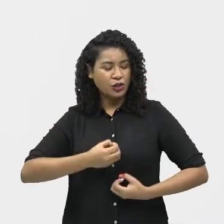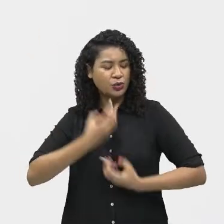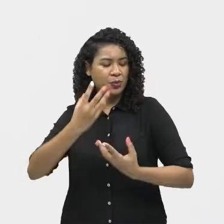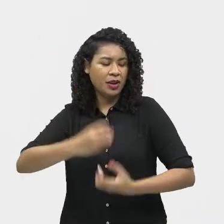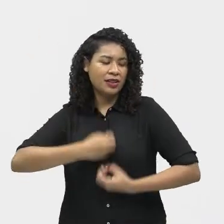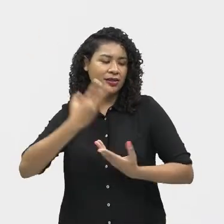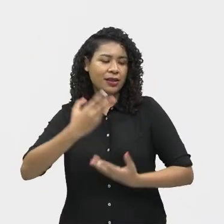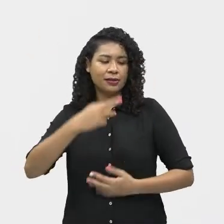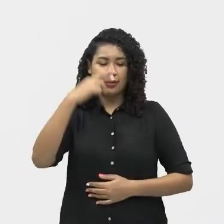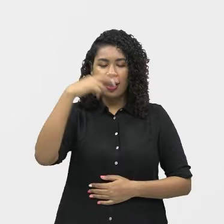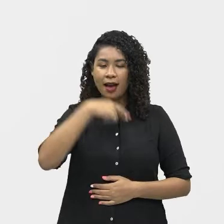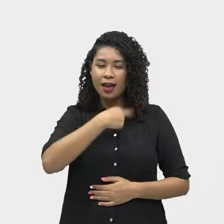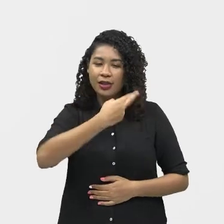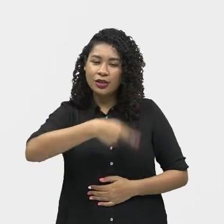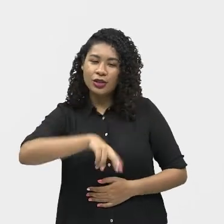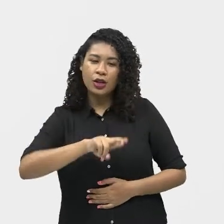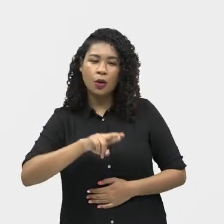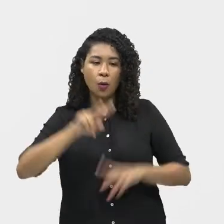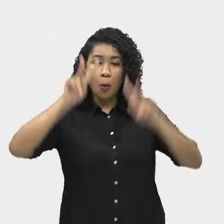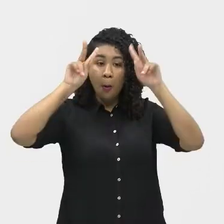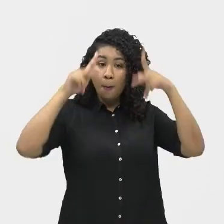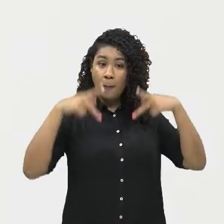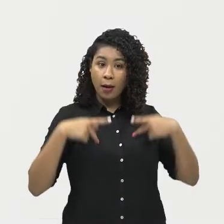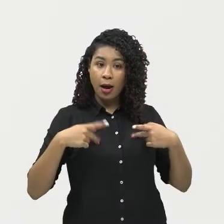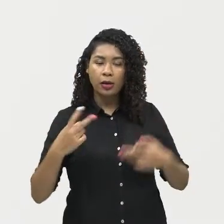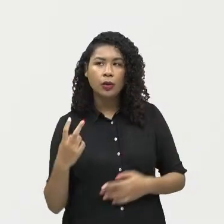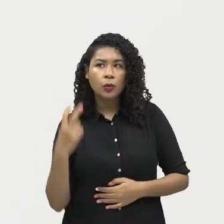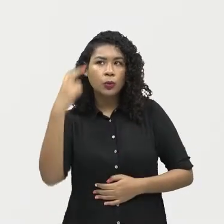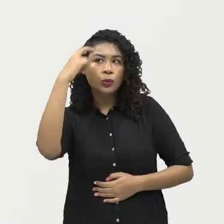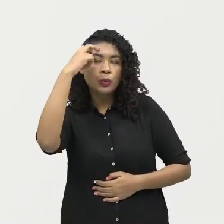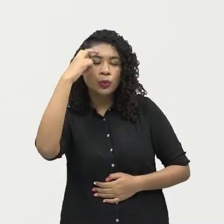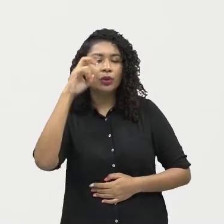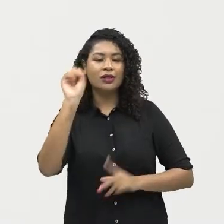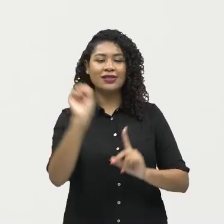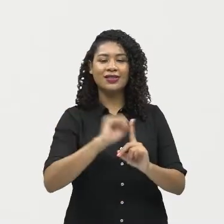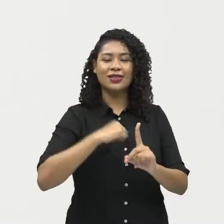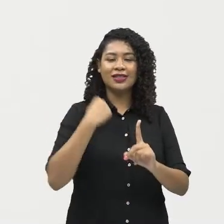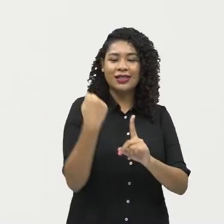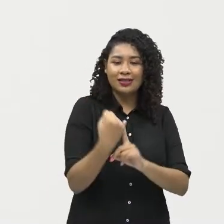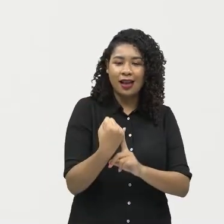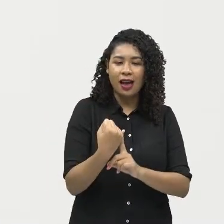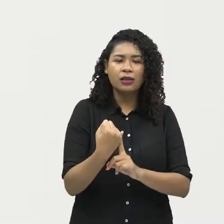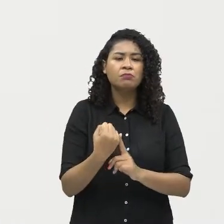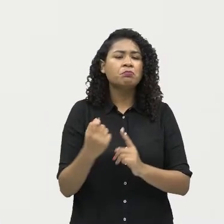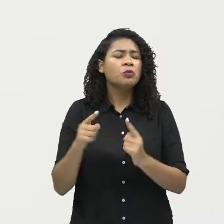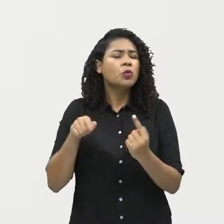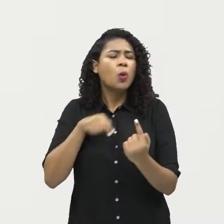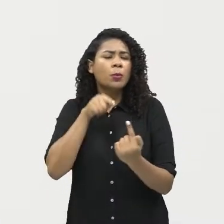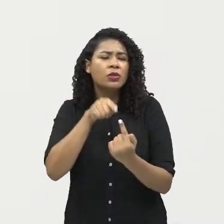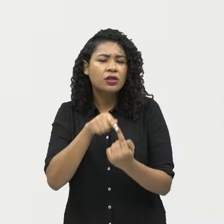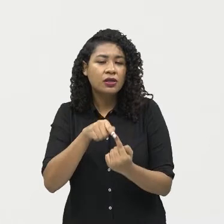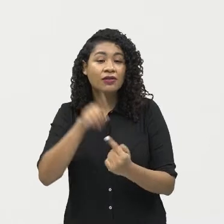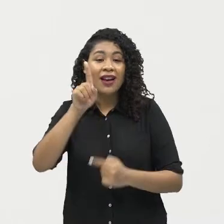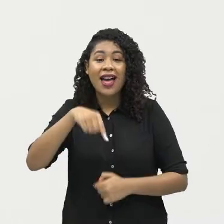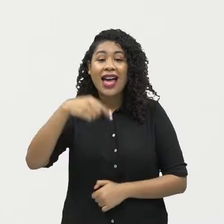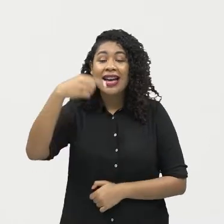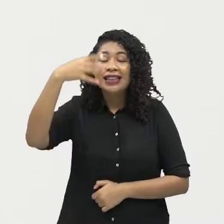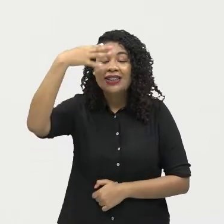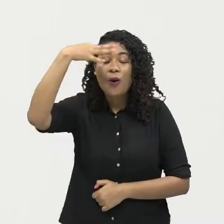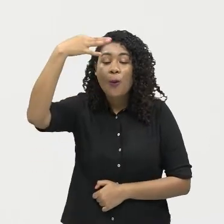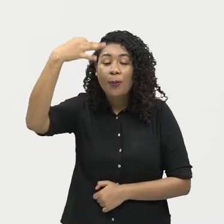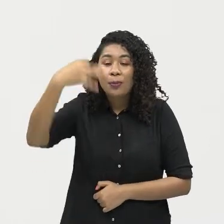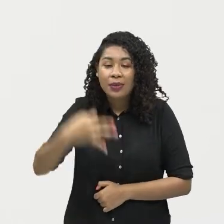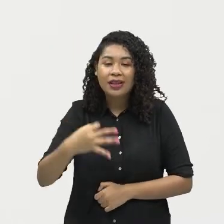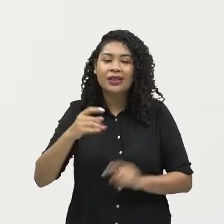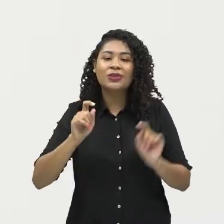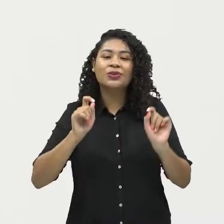cultura e na sociedade. Então nós queremos, na verdade, entender de que maneira que a